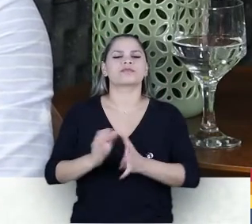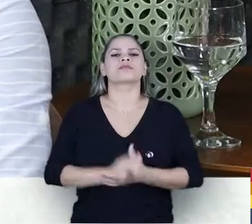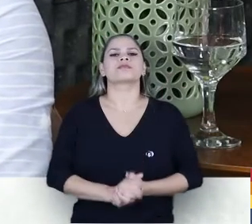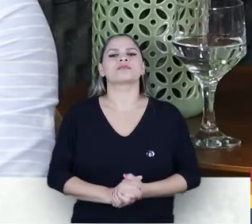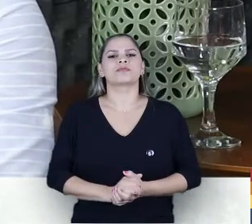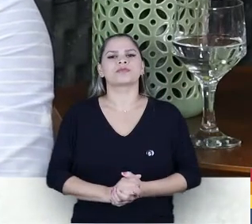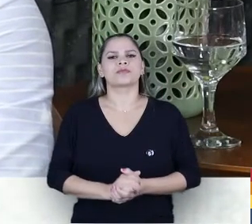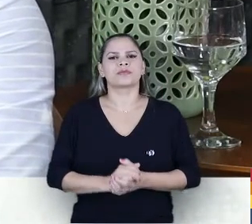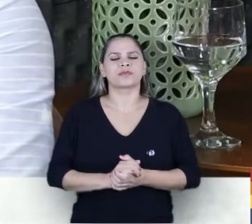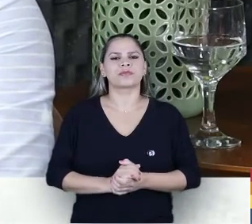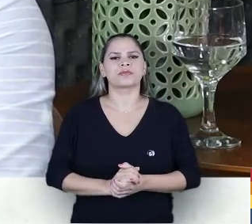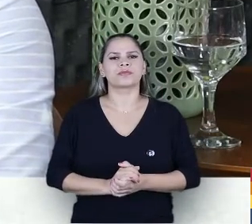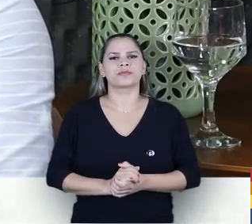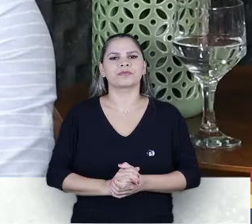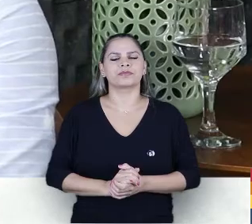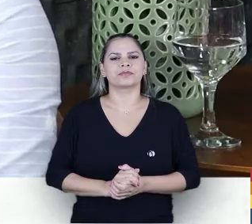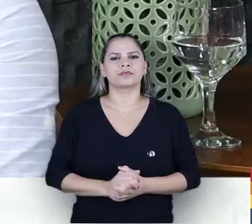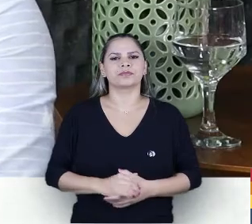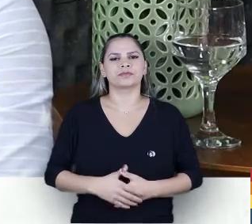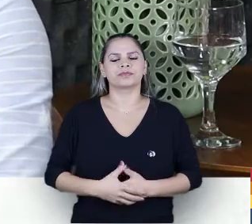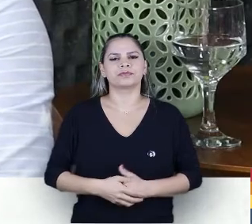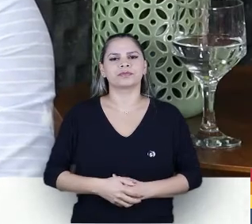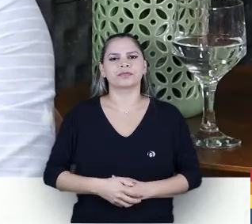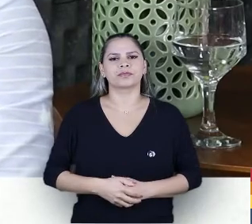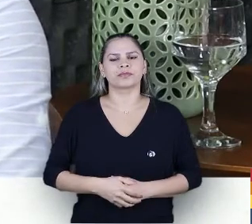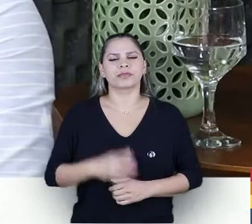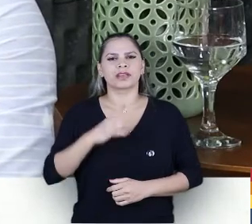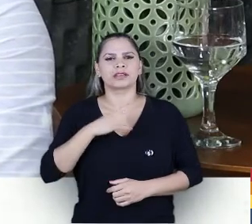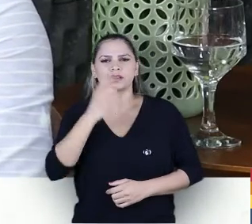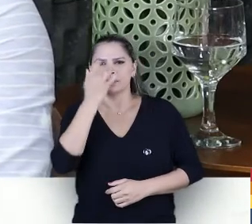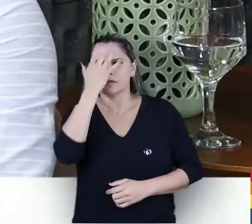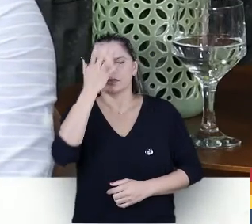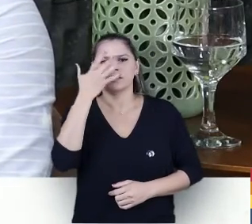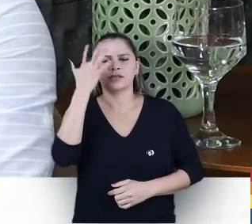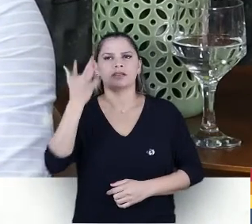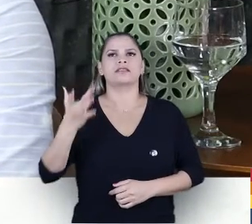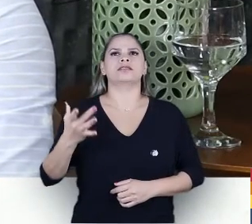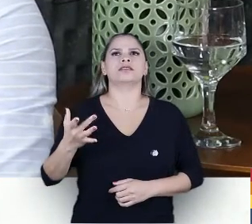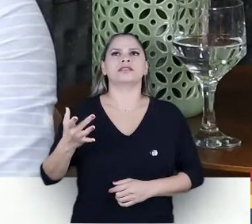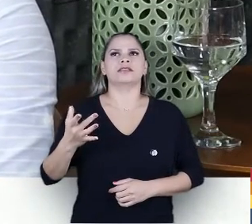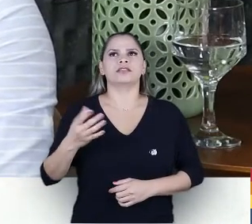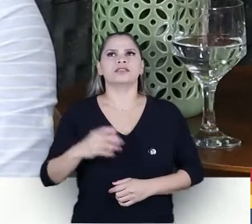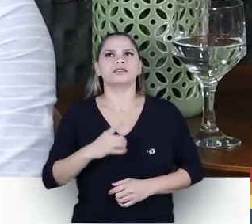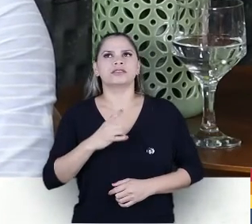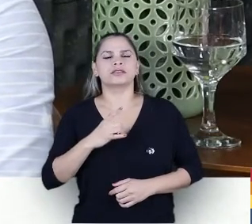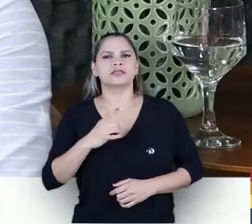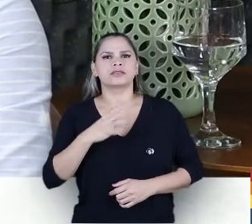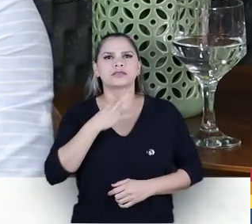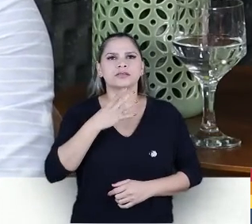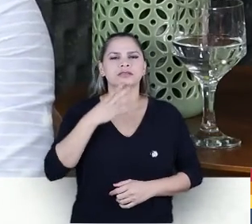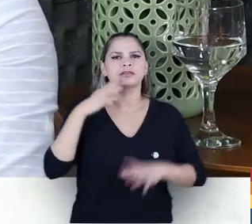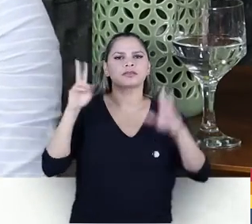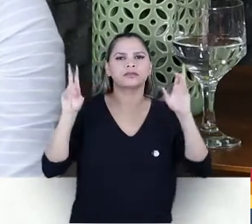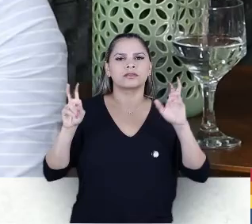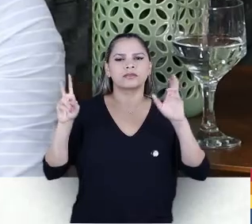ele pode tomar à frente, que ele pode exercer um